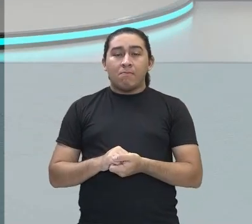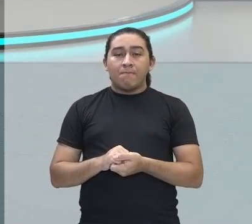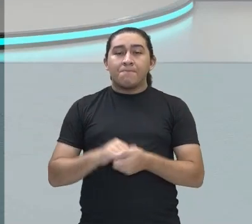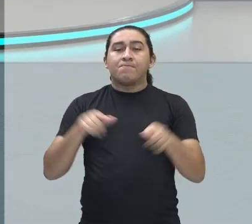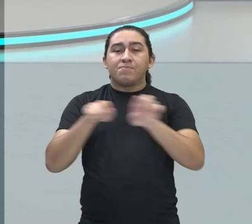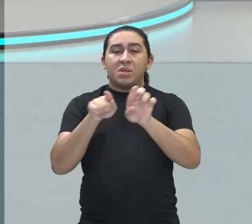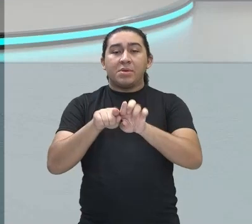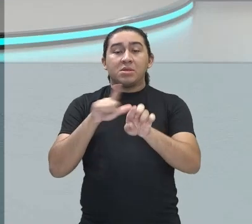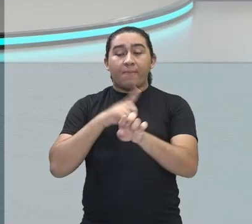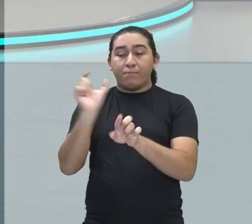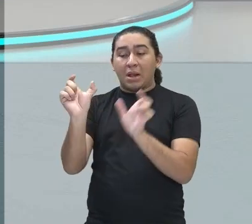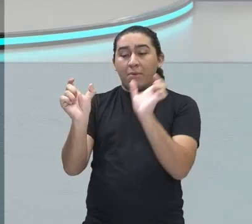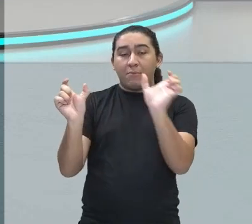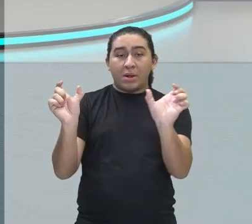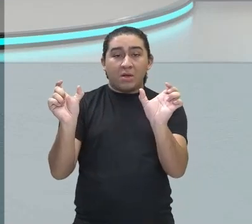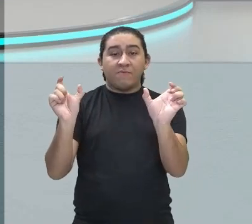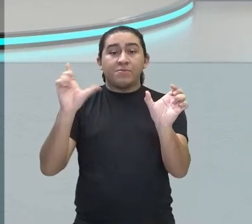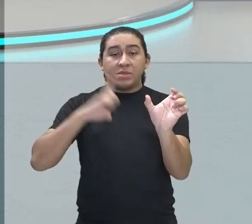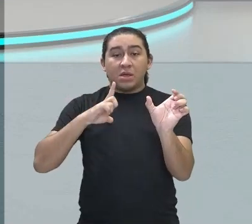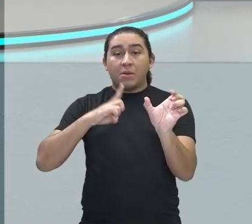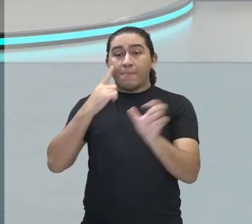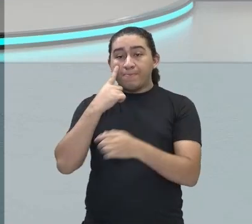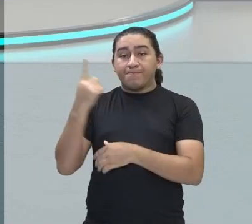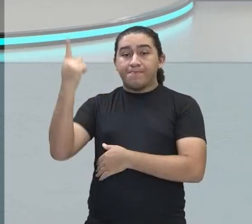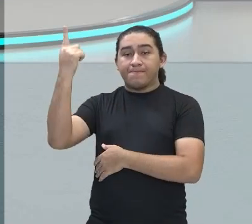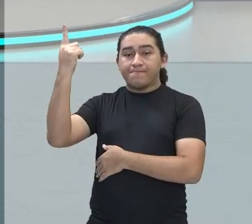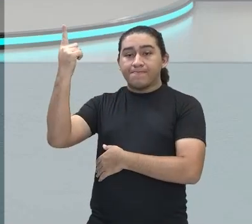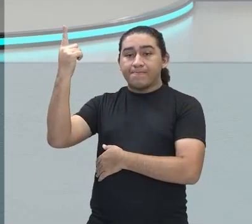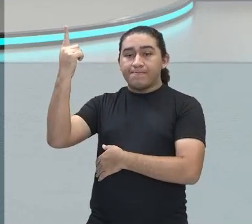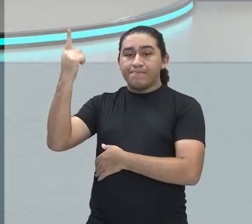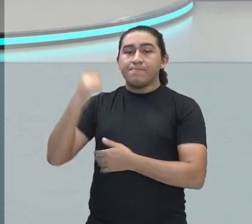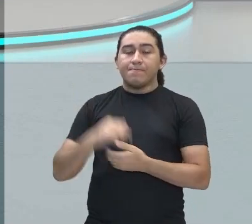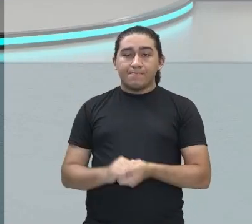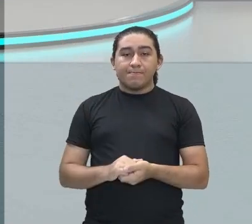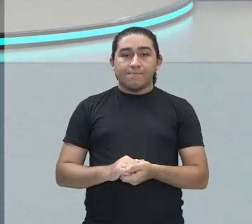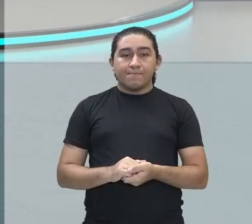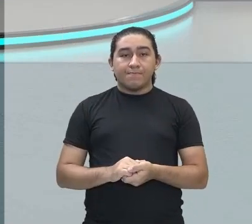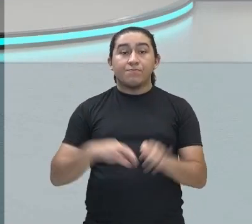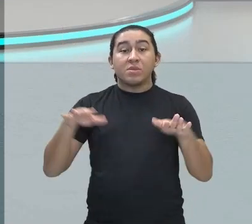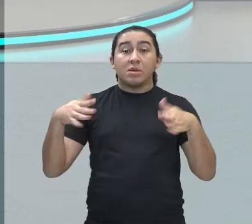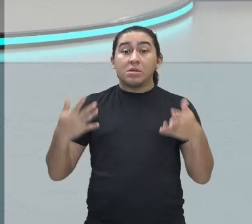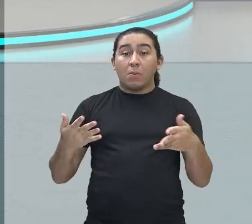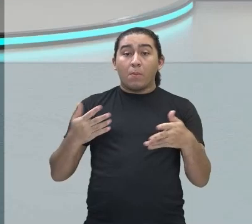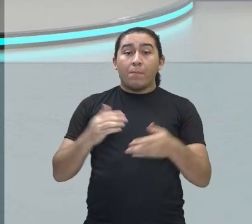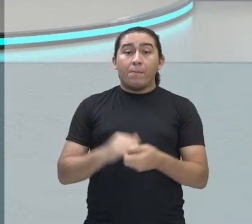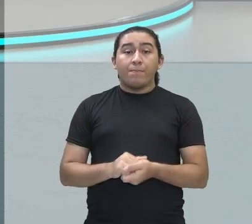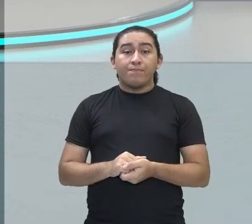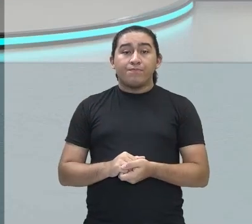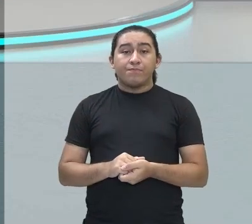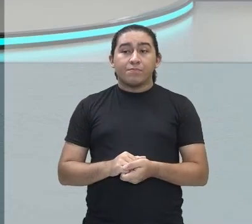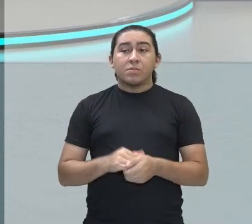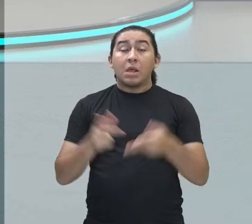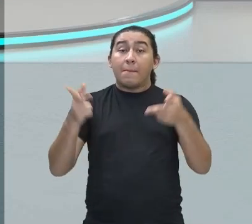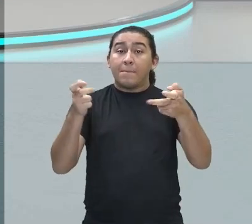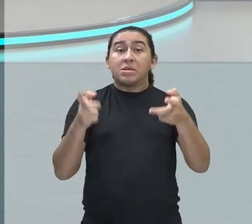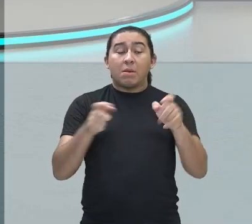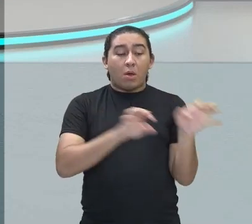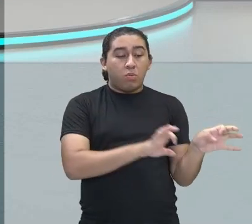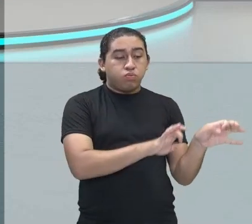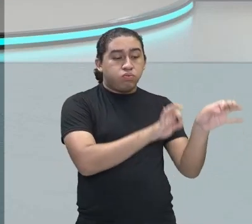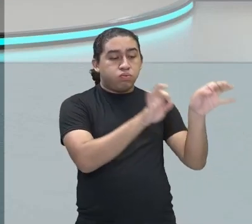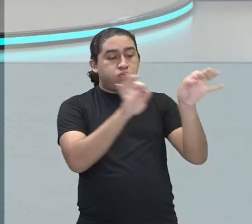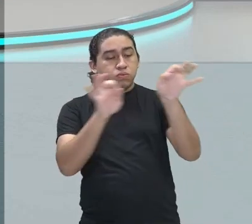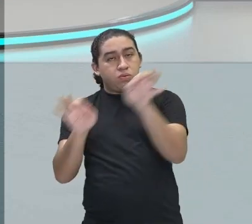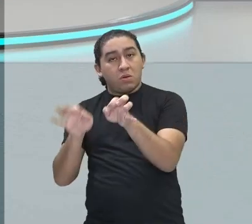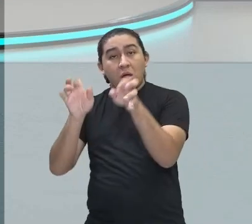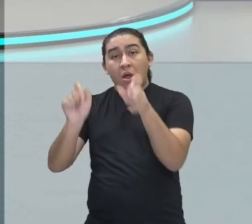maiúsculas alegorizantes, as palavras eternidade e astros. Então, isso vocês percebem a